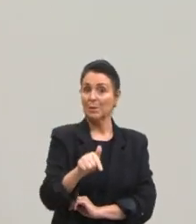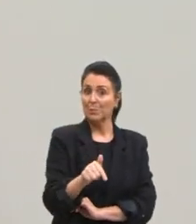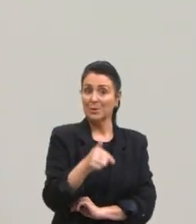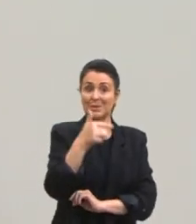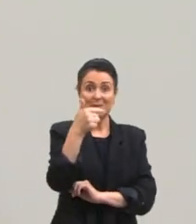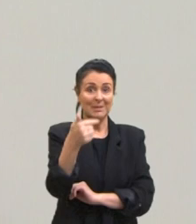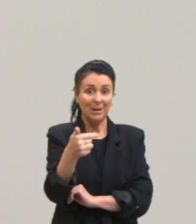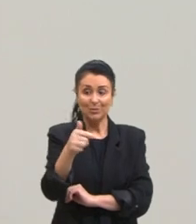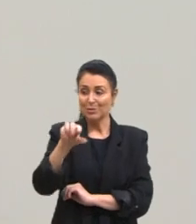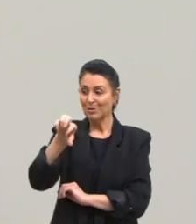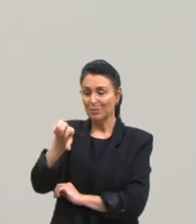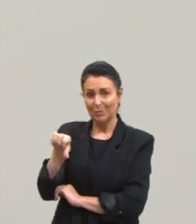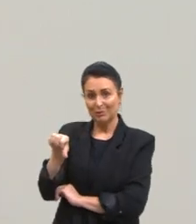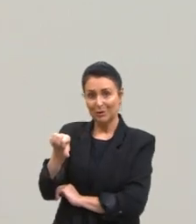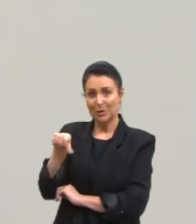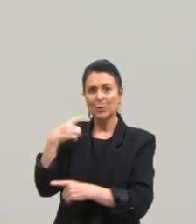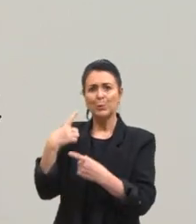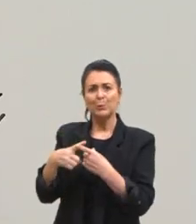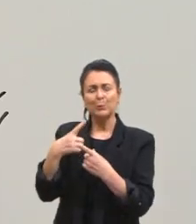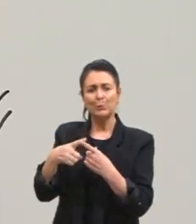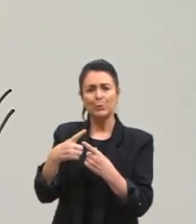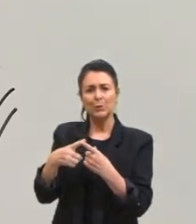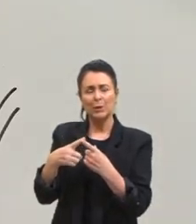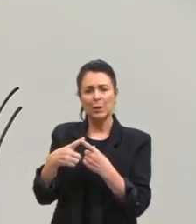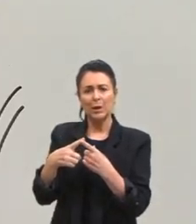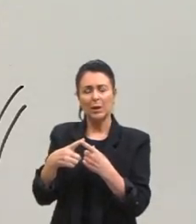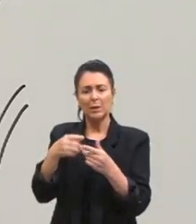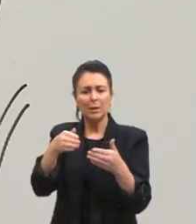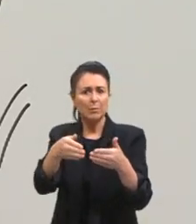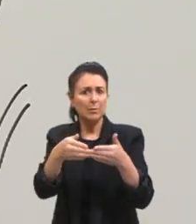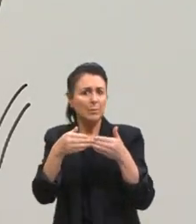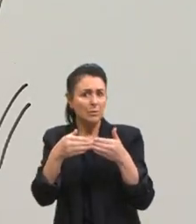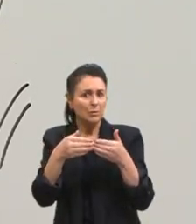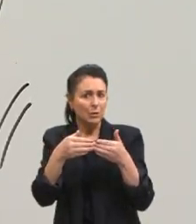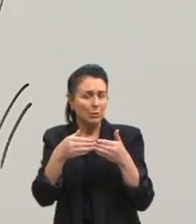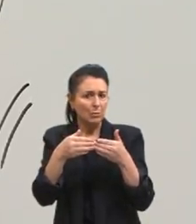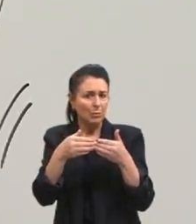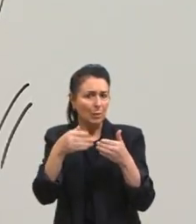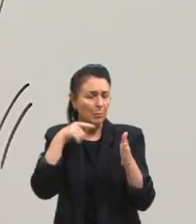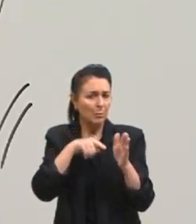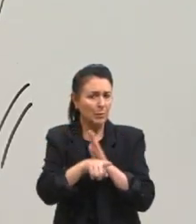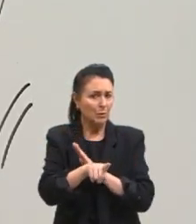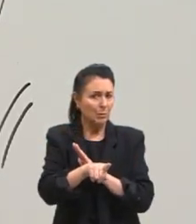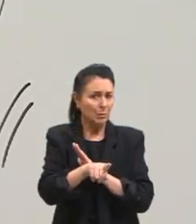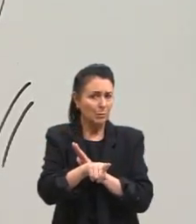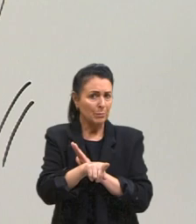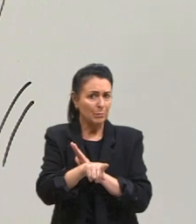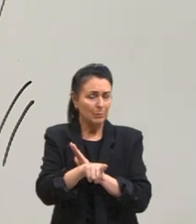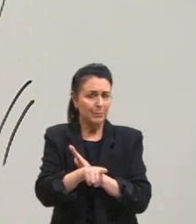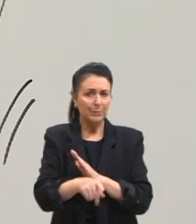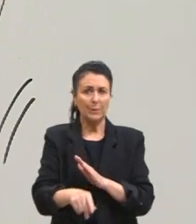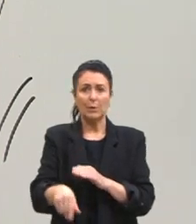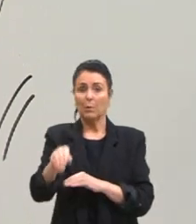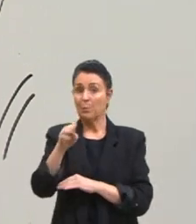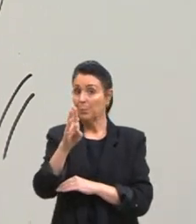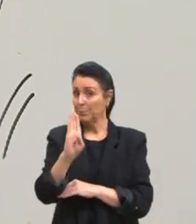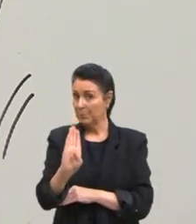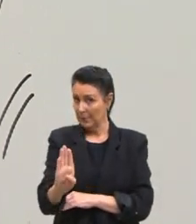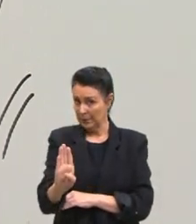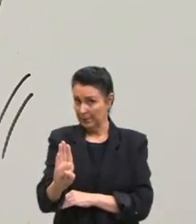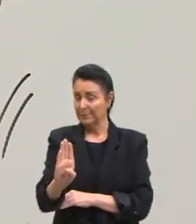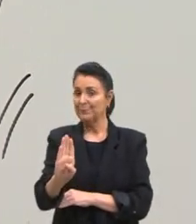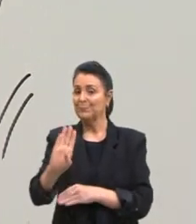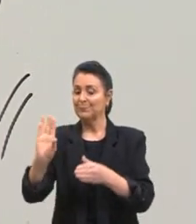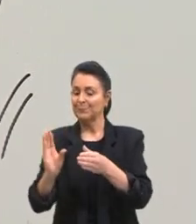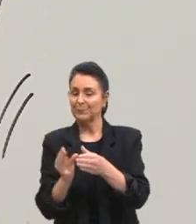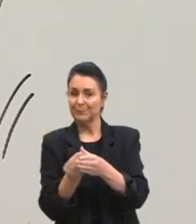temos 9. Porque o que, que o exercício diz ali? Vamos ler novamente. Conjunto B formado pelos